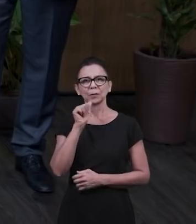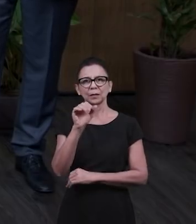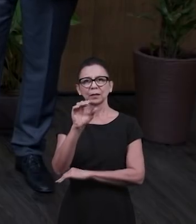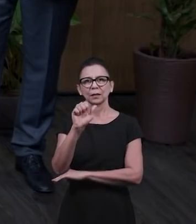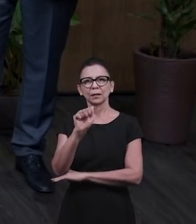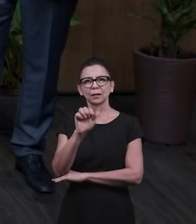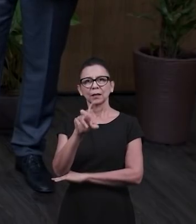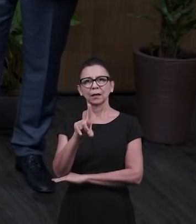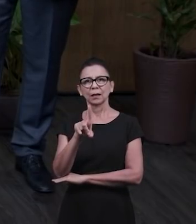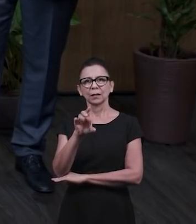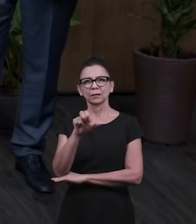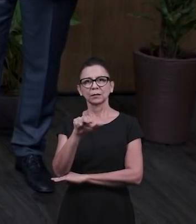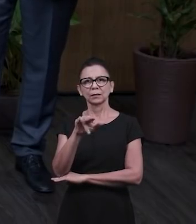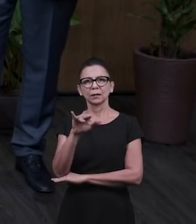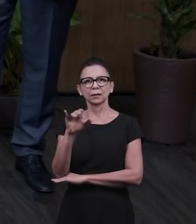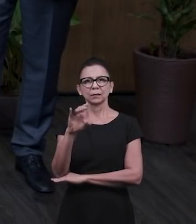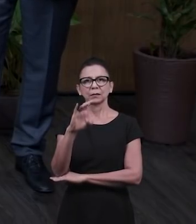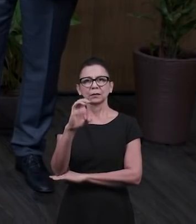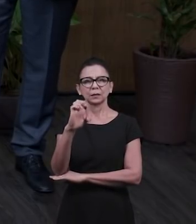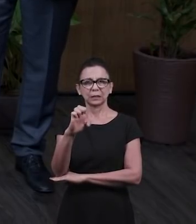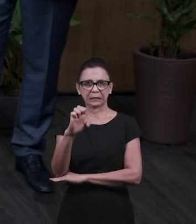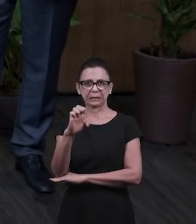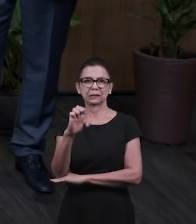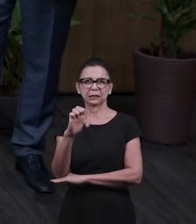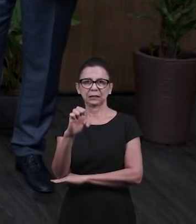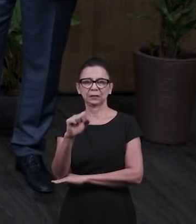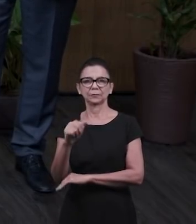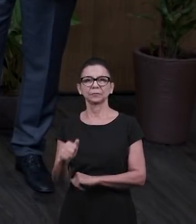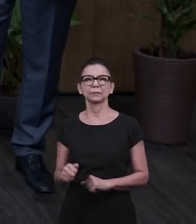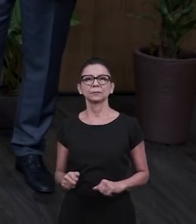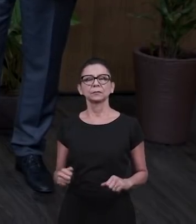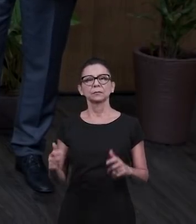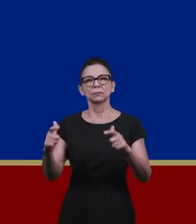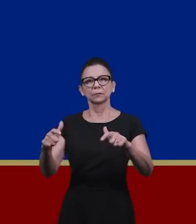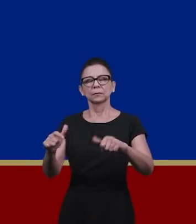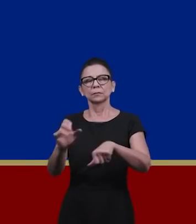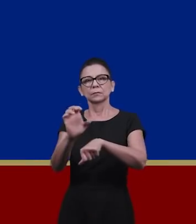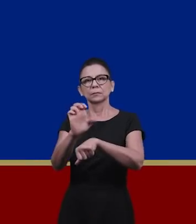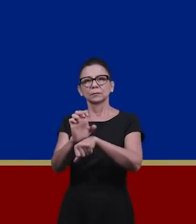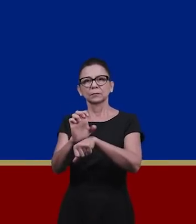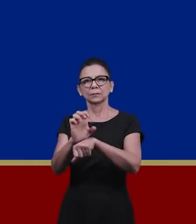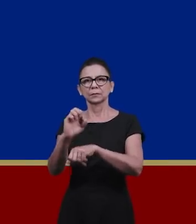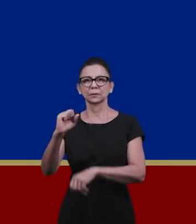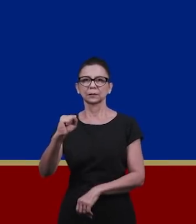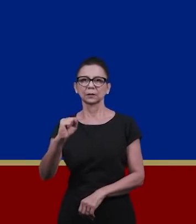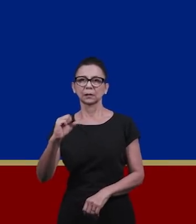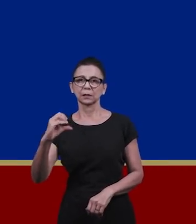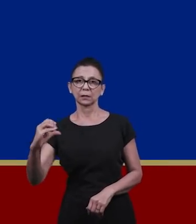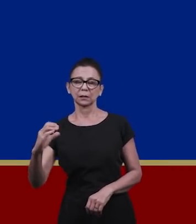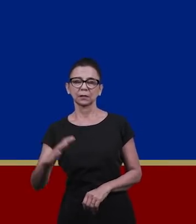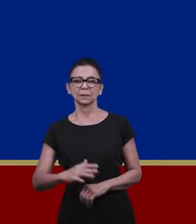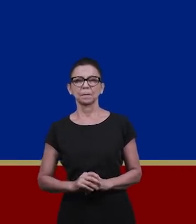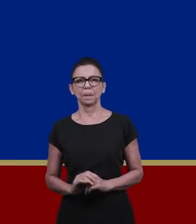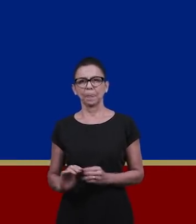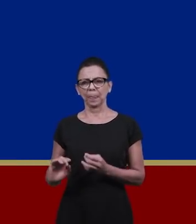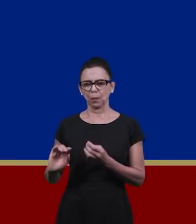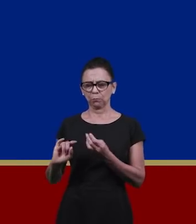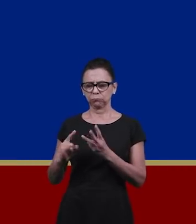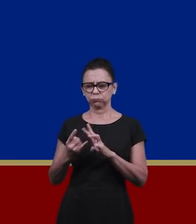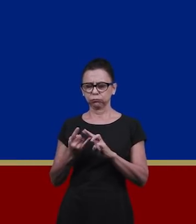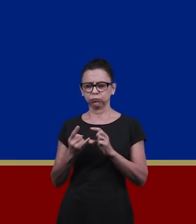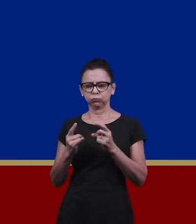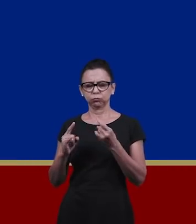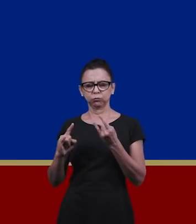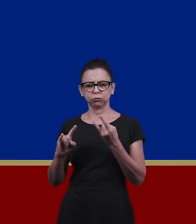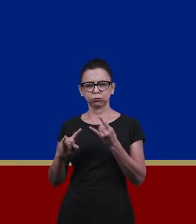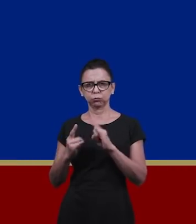Sintra, de Chapecó, Santa Catarina. O espinho é tudo